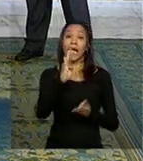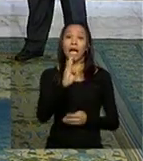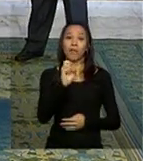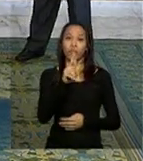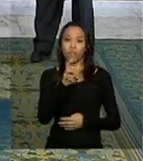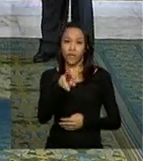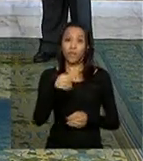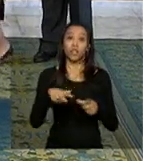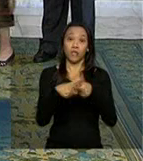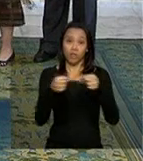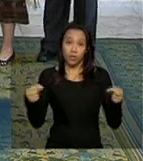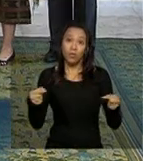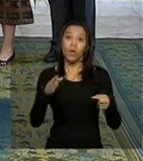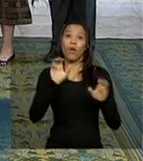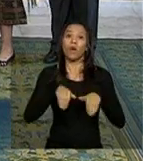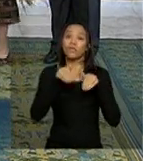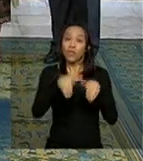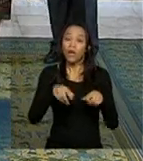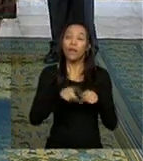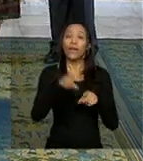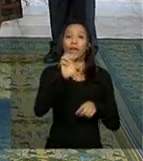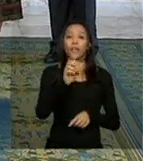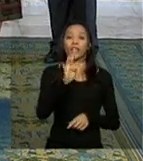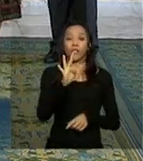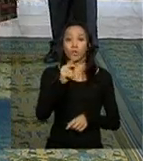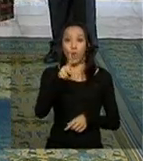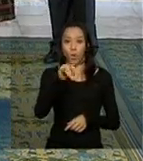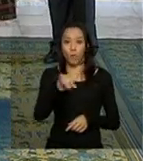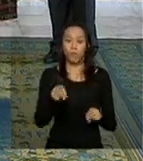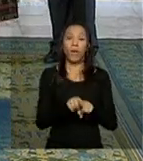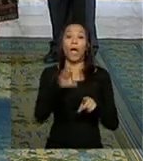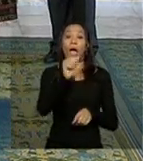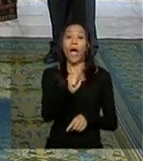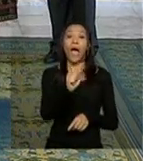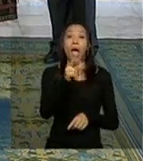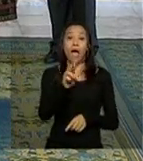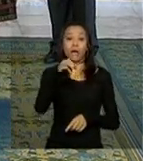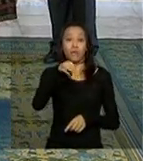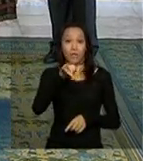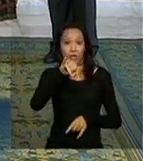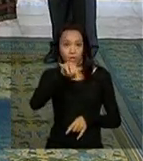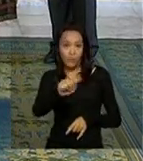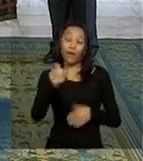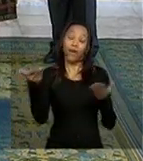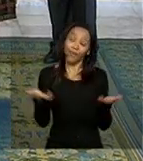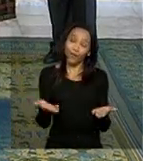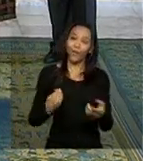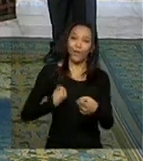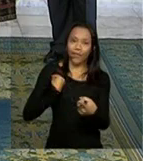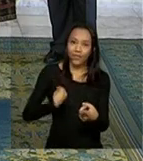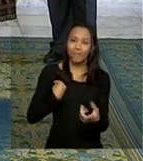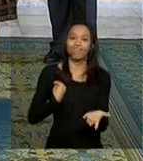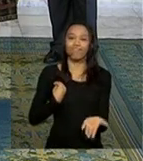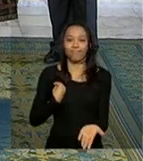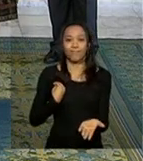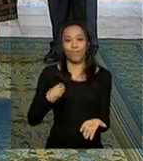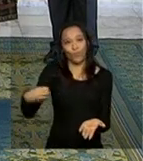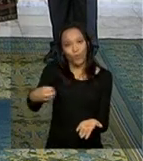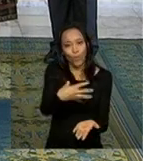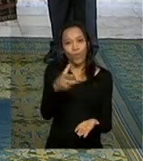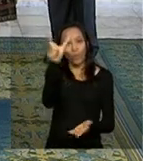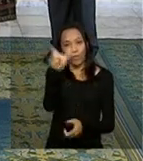Austrália, Japão, Tailândia, Etiópia, Armênia e agora é a vez, então, do